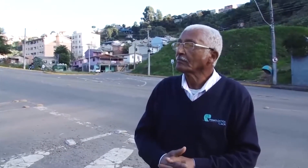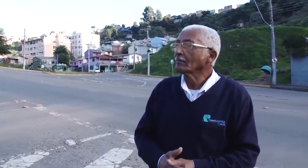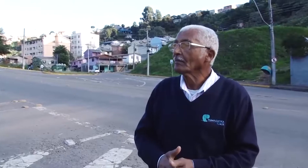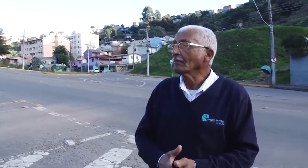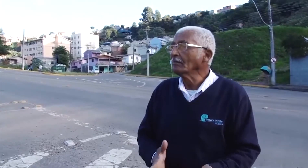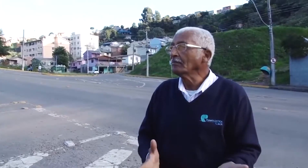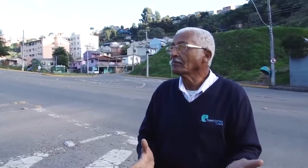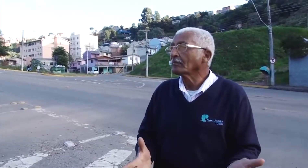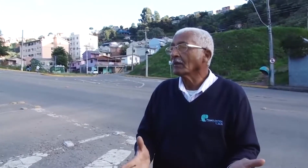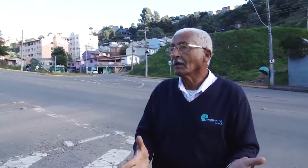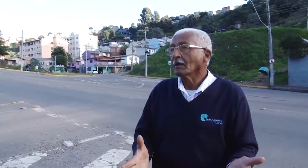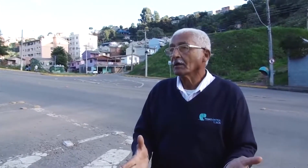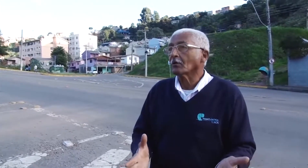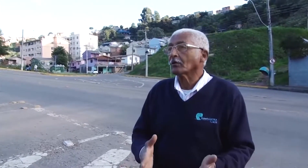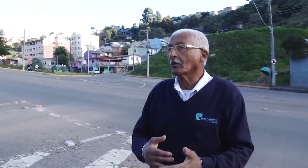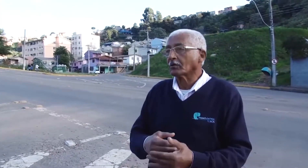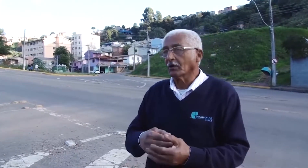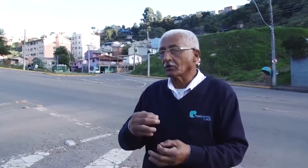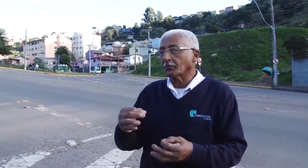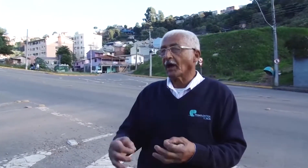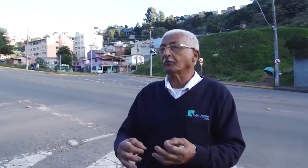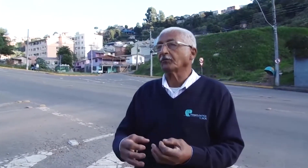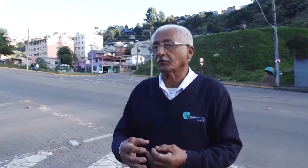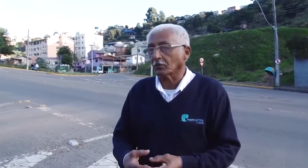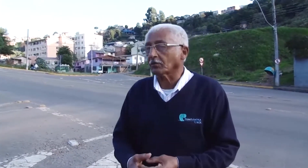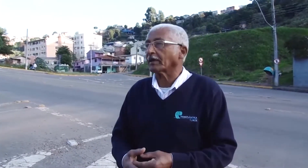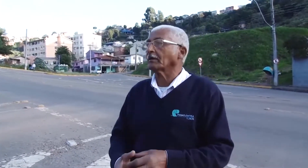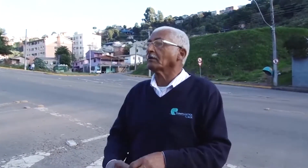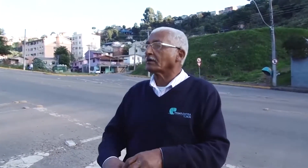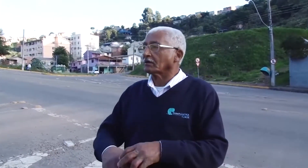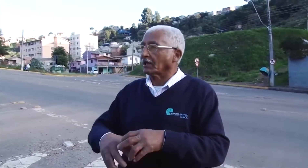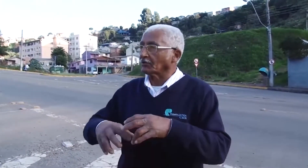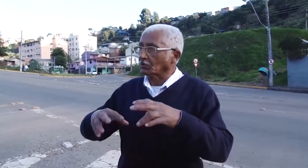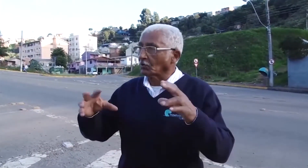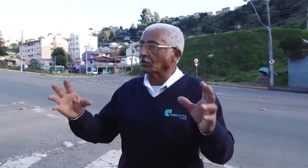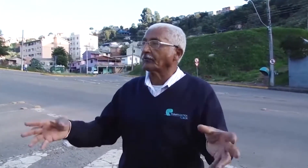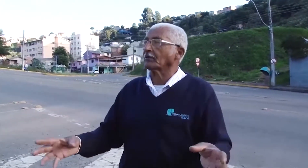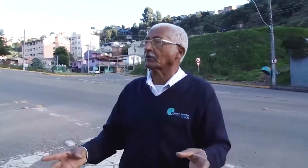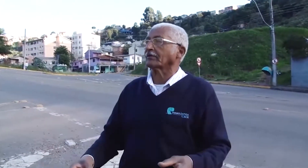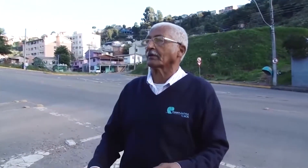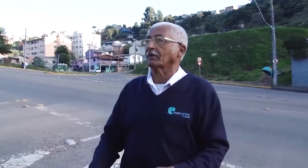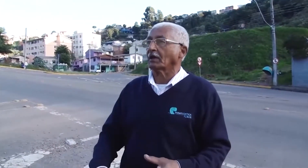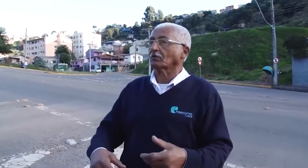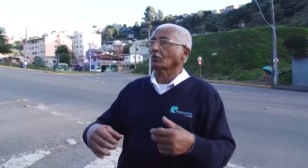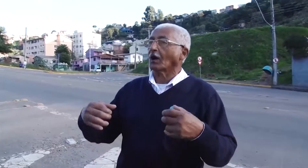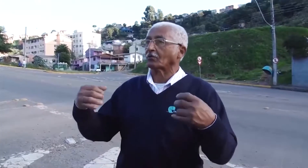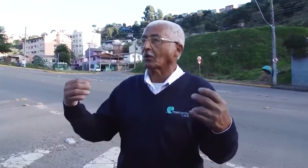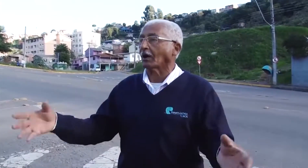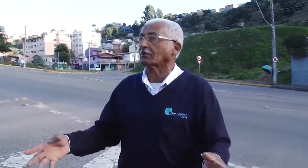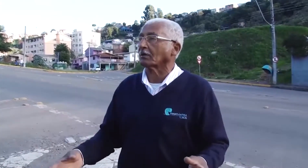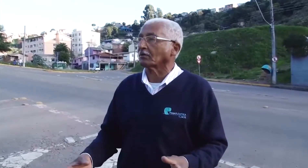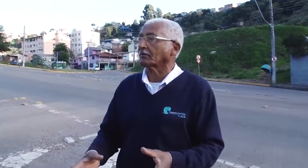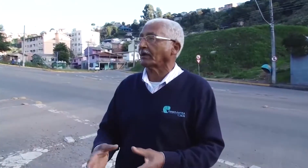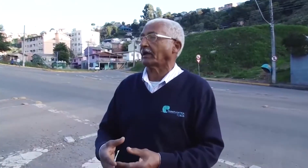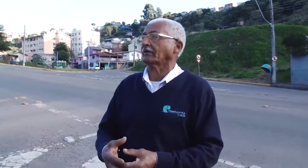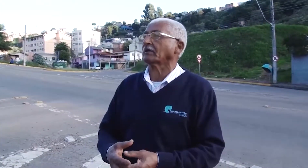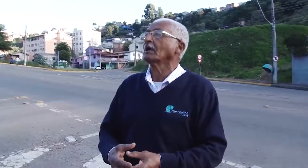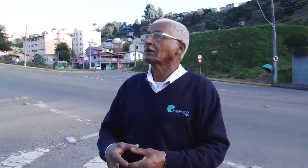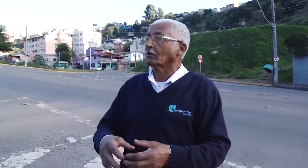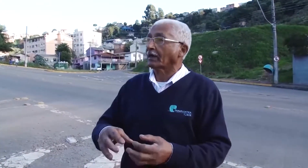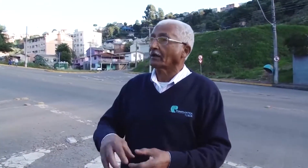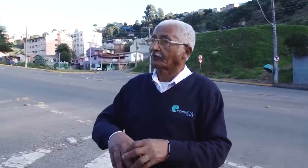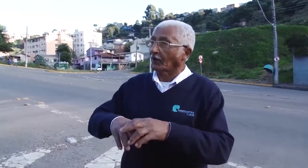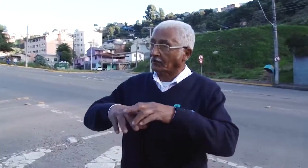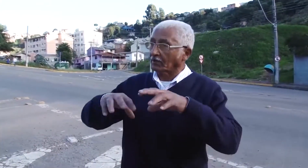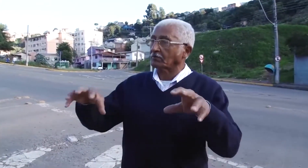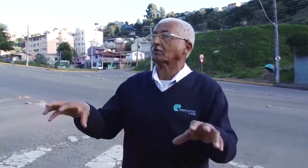presidente da Associação de Moradores do bairro Canyon, Marciano Correia da Silva, não fossem atendidas, como forma de